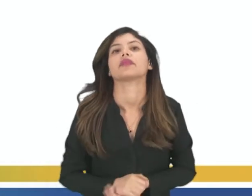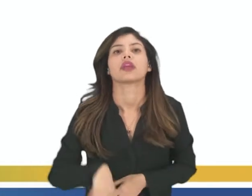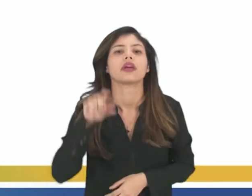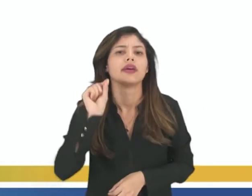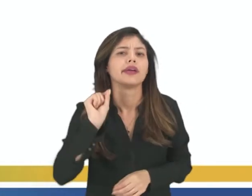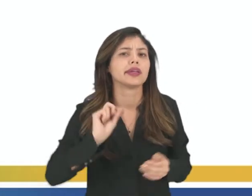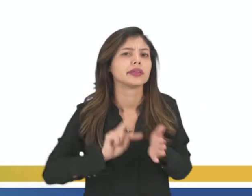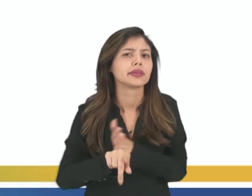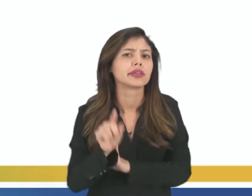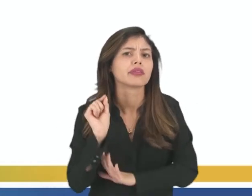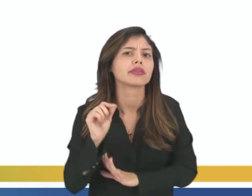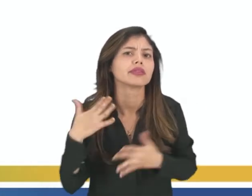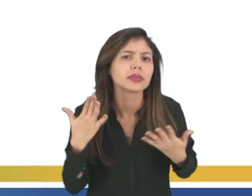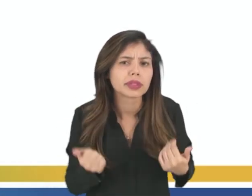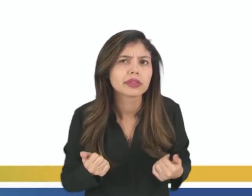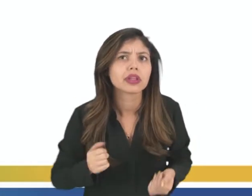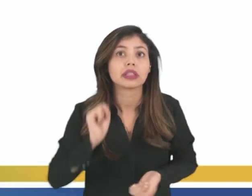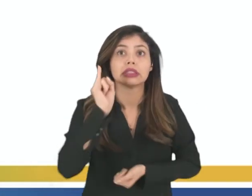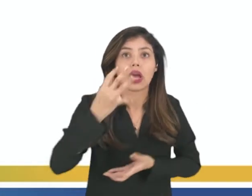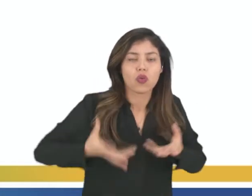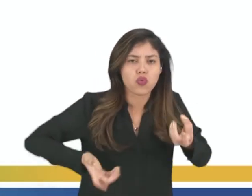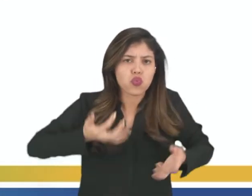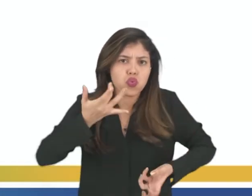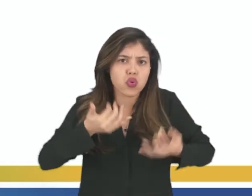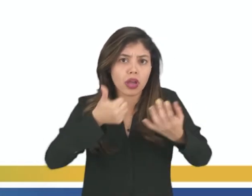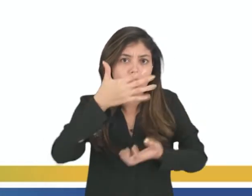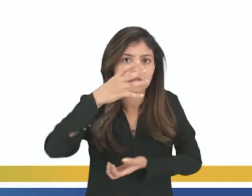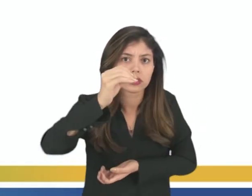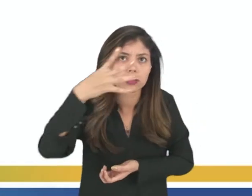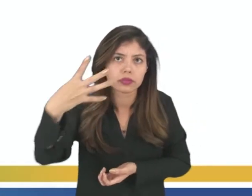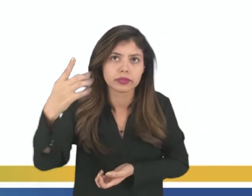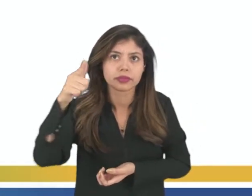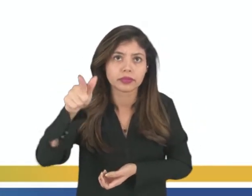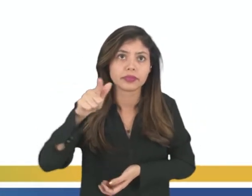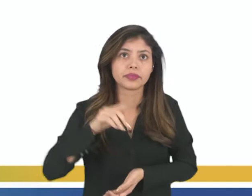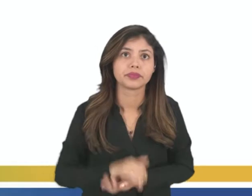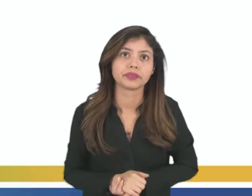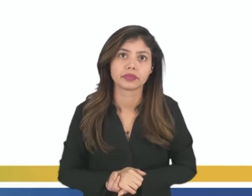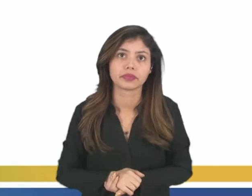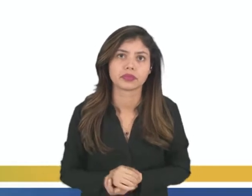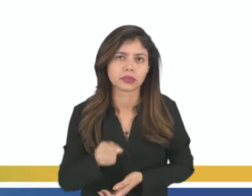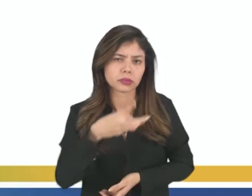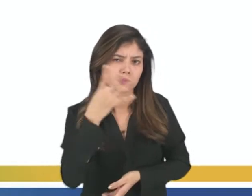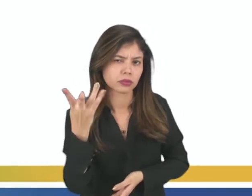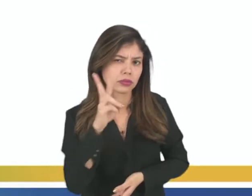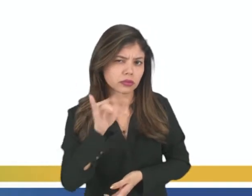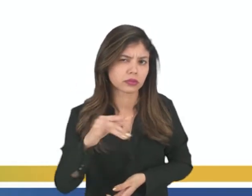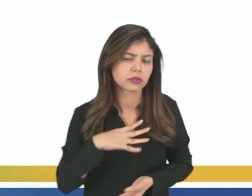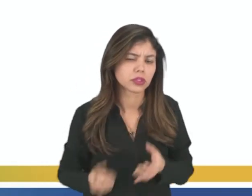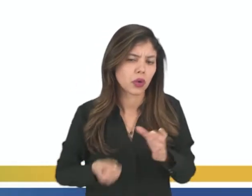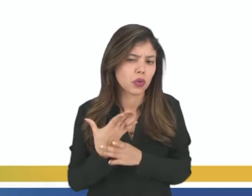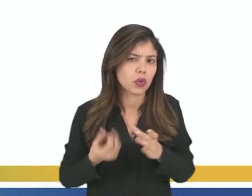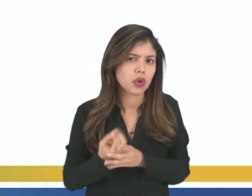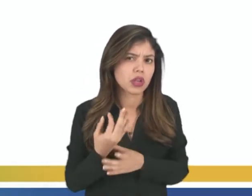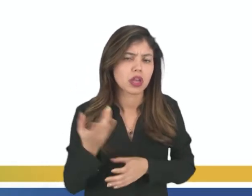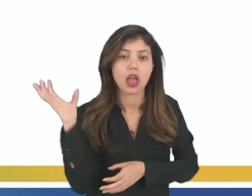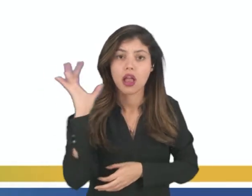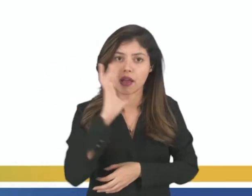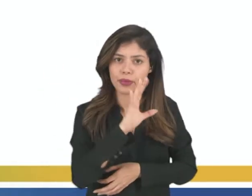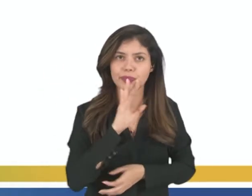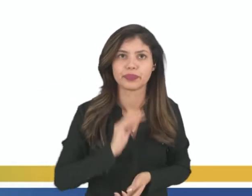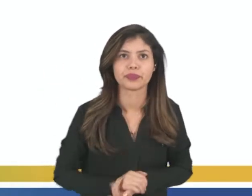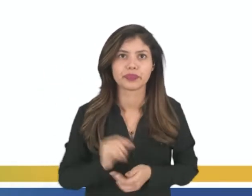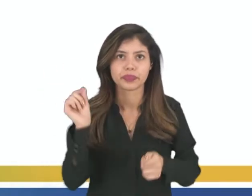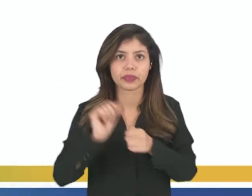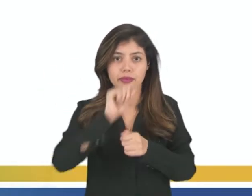questão quer saber? Se nós queimarmos 104 gramas de acetileno, quanto nós iremos produzir de calor? Então, fazendo